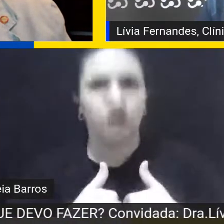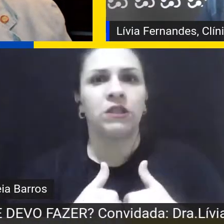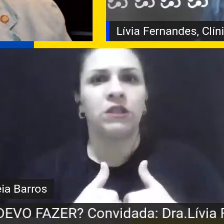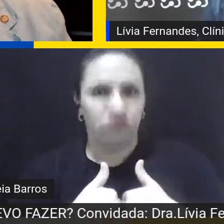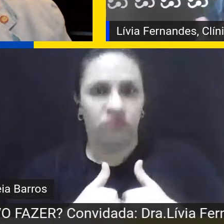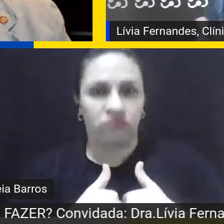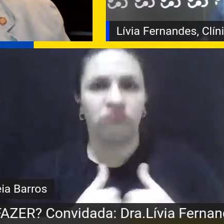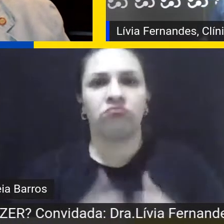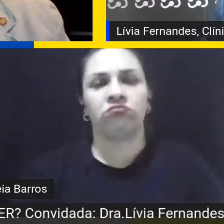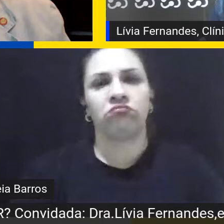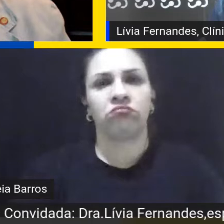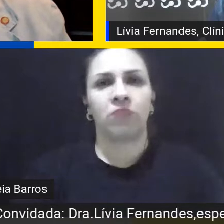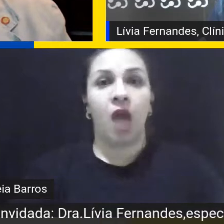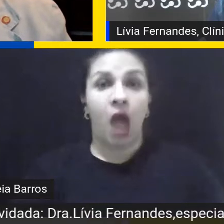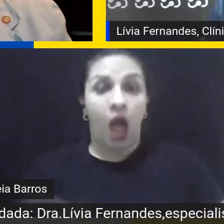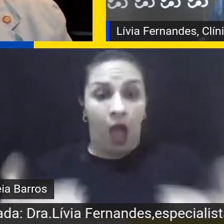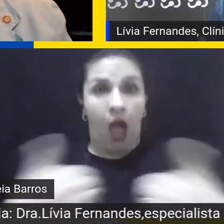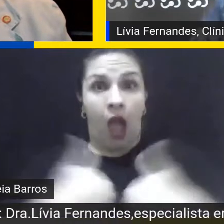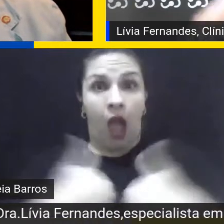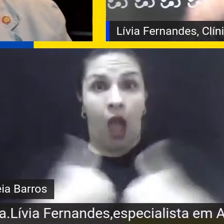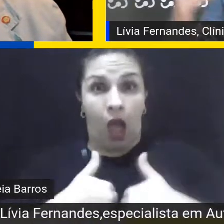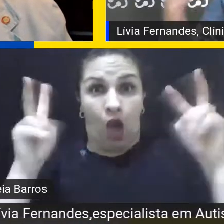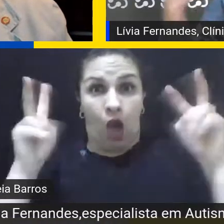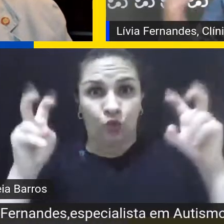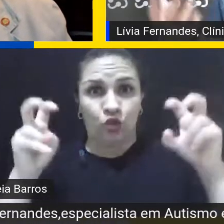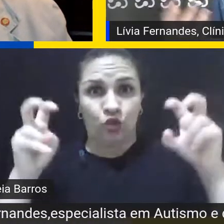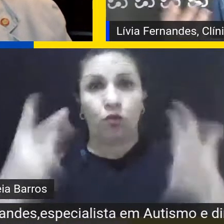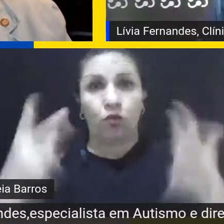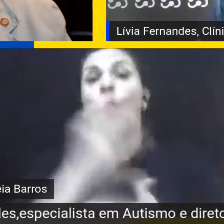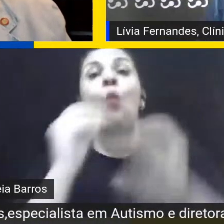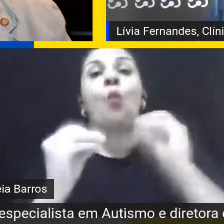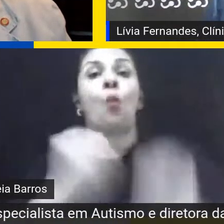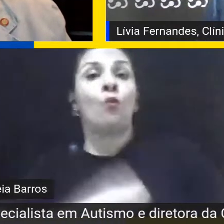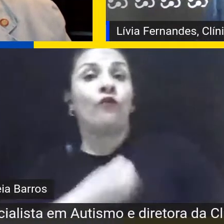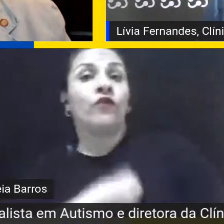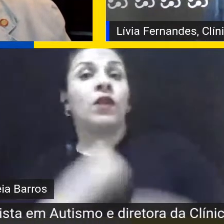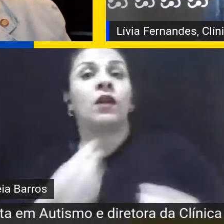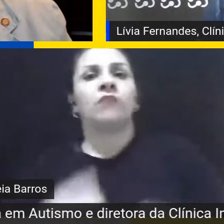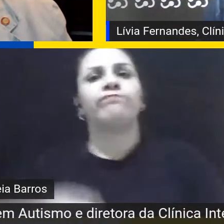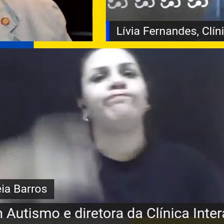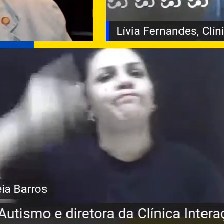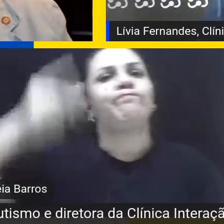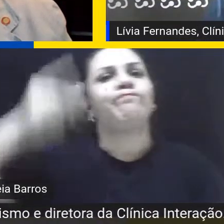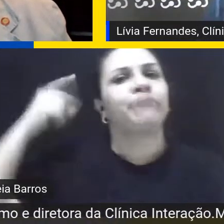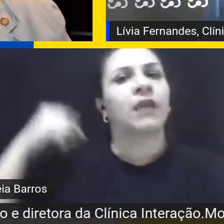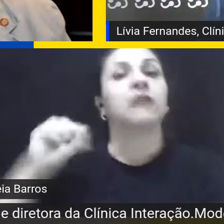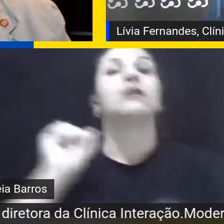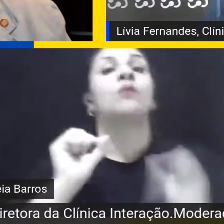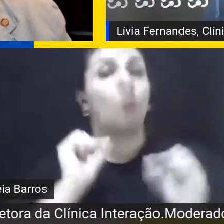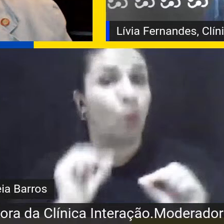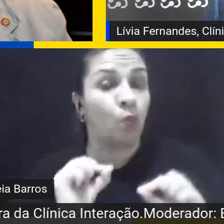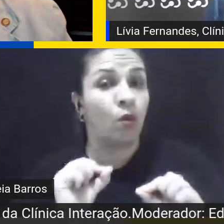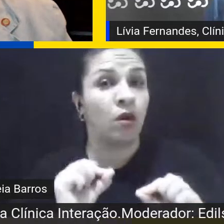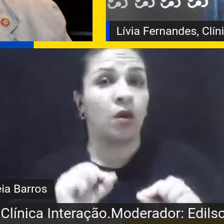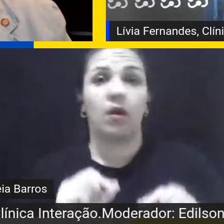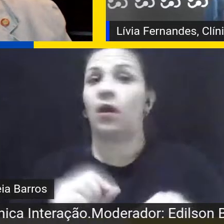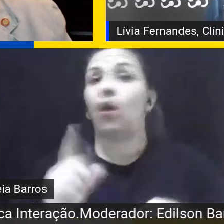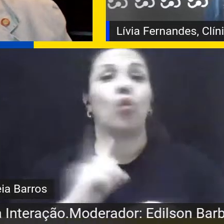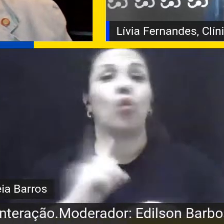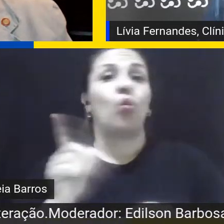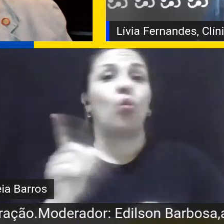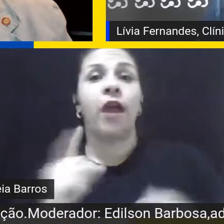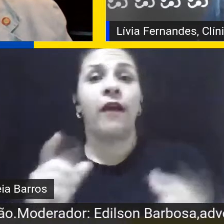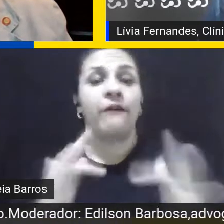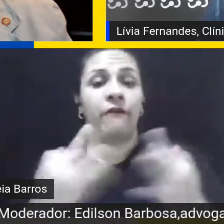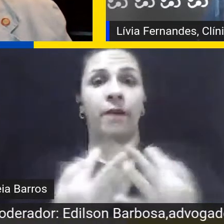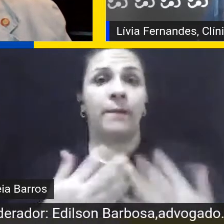O autismo surgiu na minha vida há muitos anos atrás. E não foi por nenhum familiar,